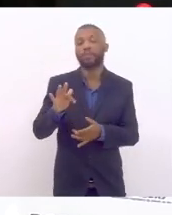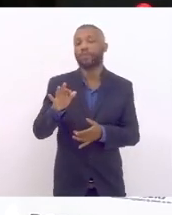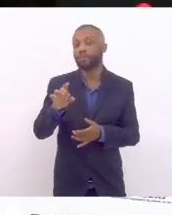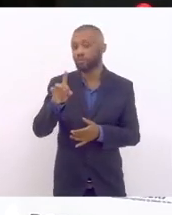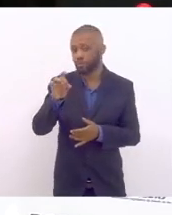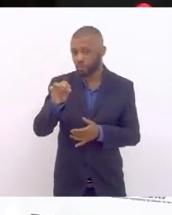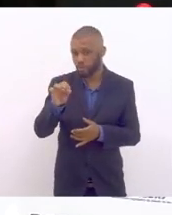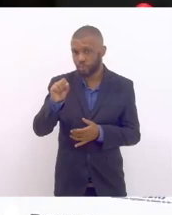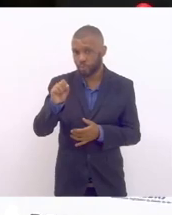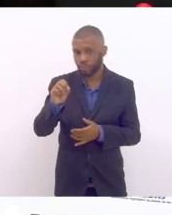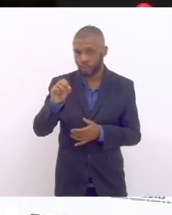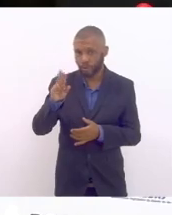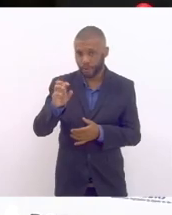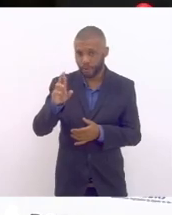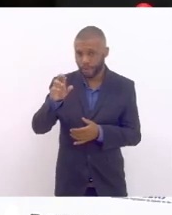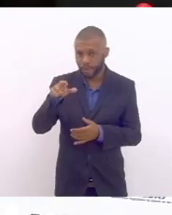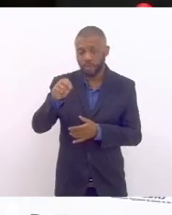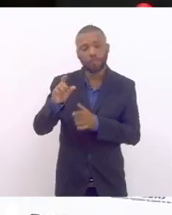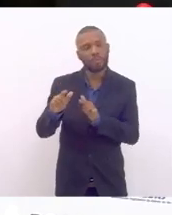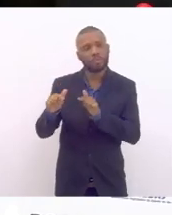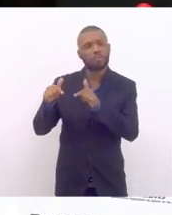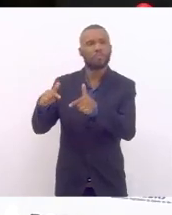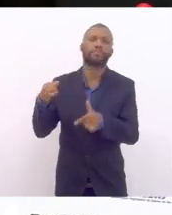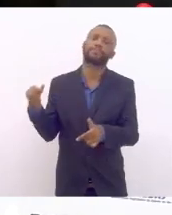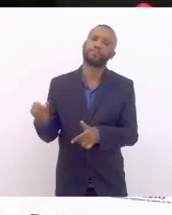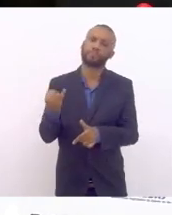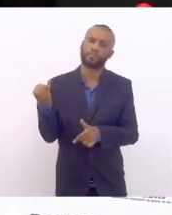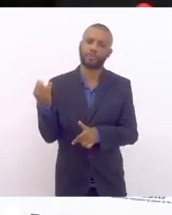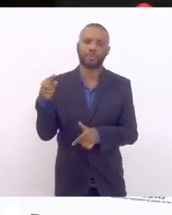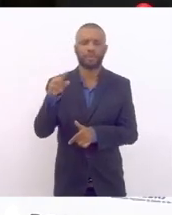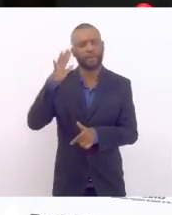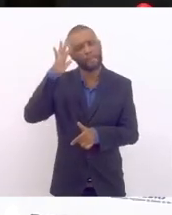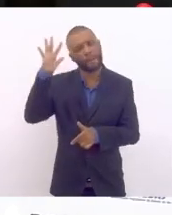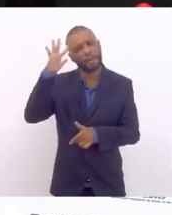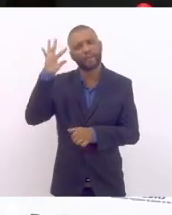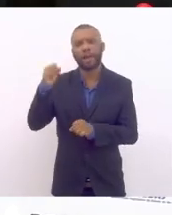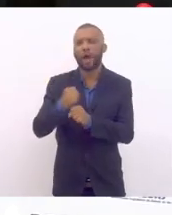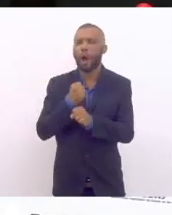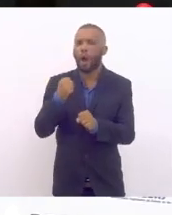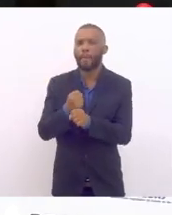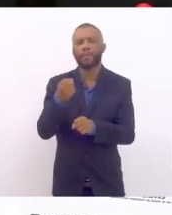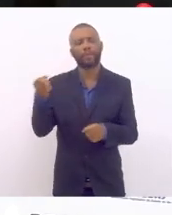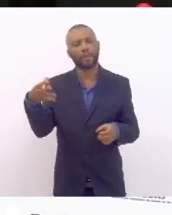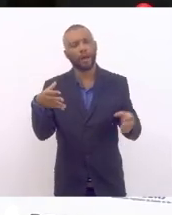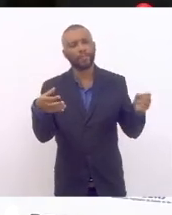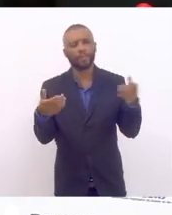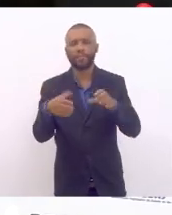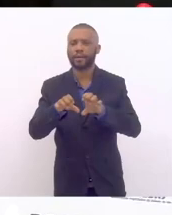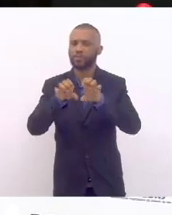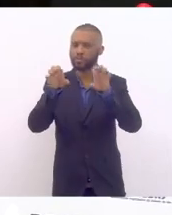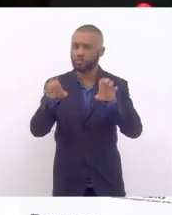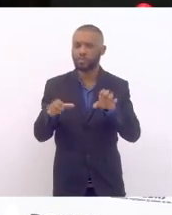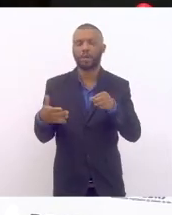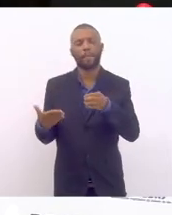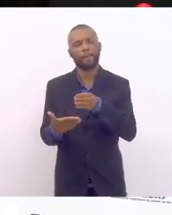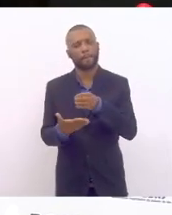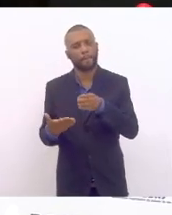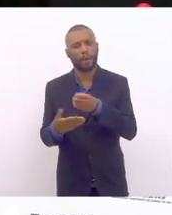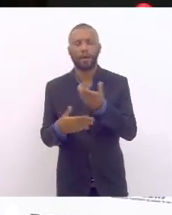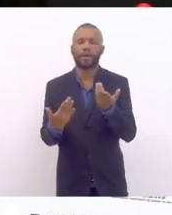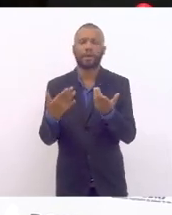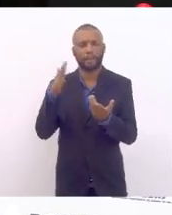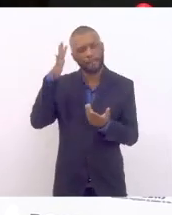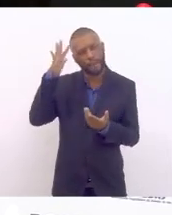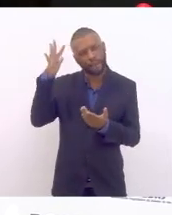iniciativa tão importante o desenvolvimento do estado que pensa em novas obras novas infra-estruturas pensa importa os